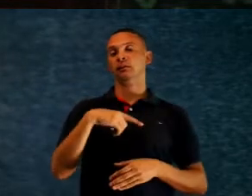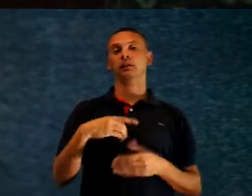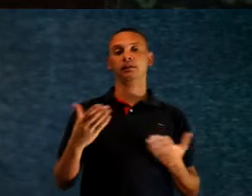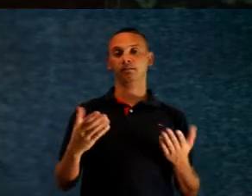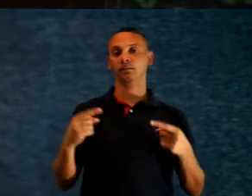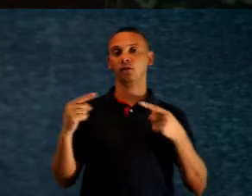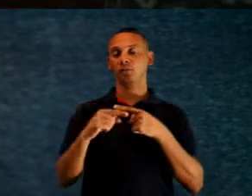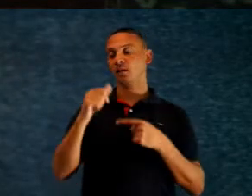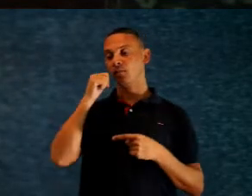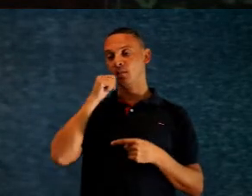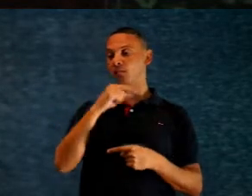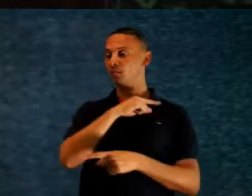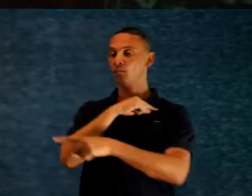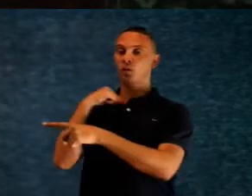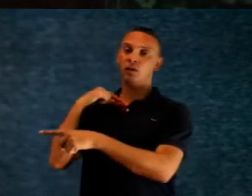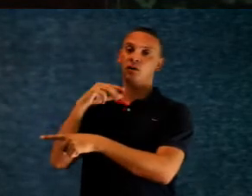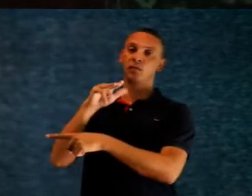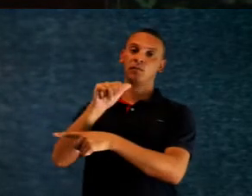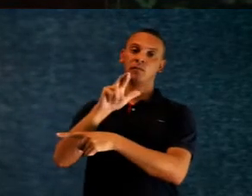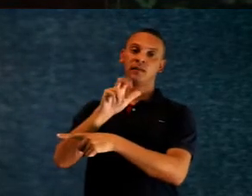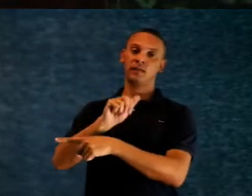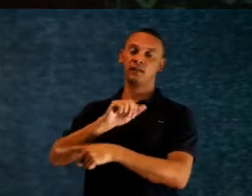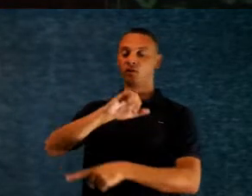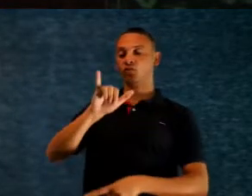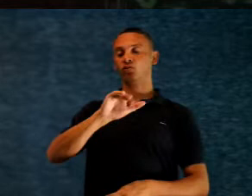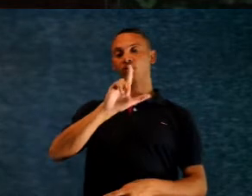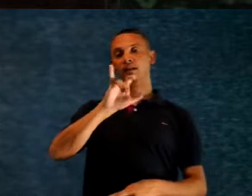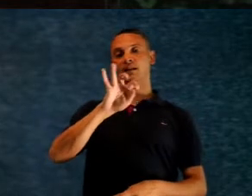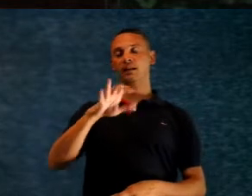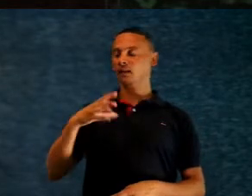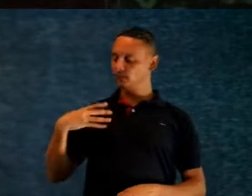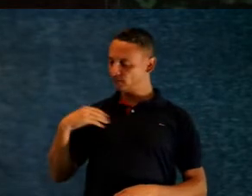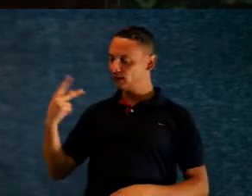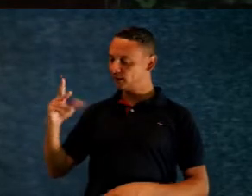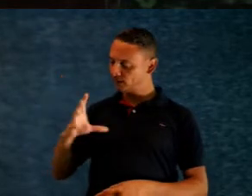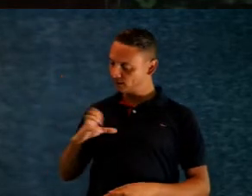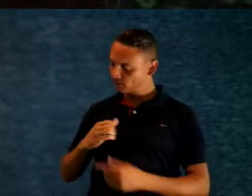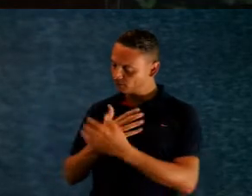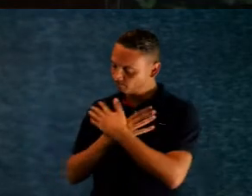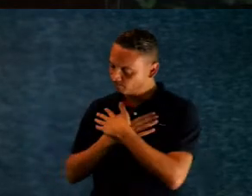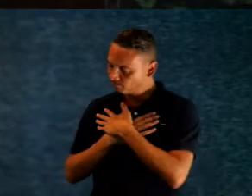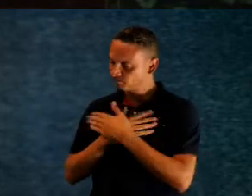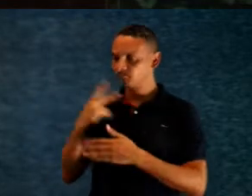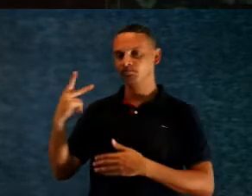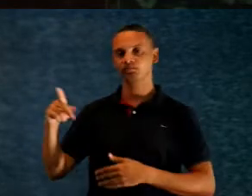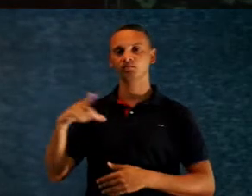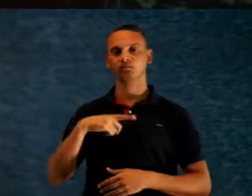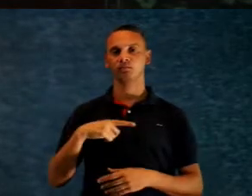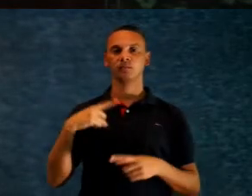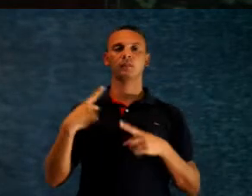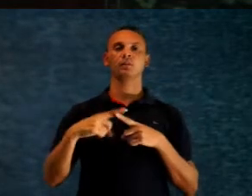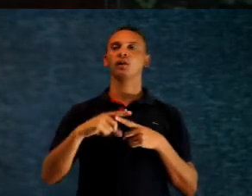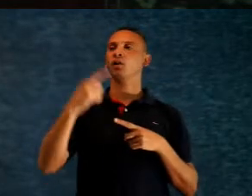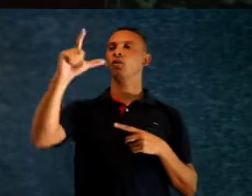foi sobre a morte de Maria Julieta, que era a filha amada, praticamente filha única, porque Dolores